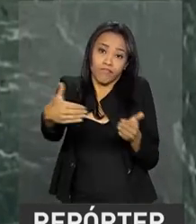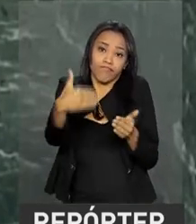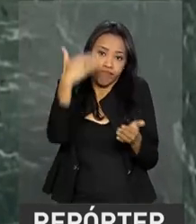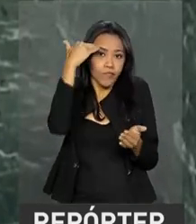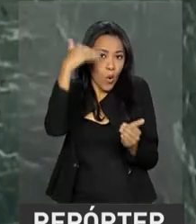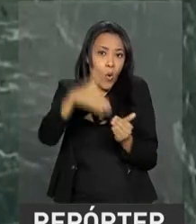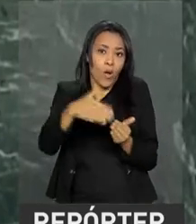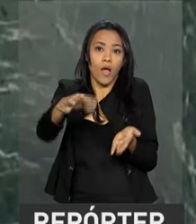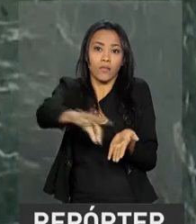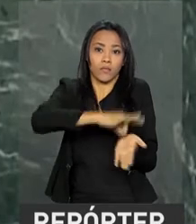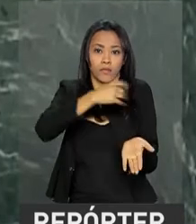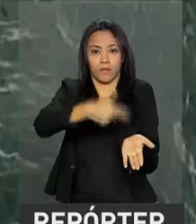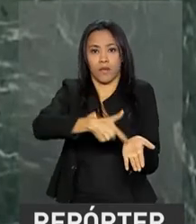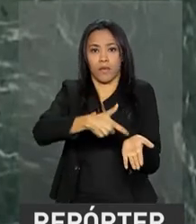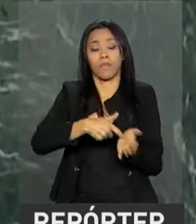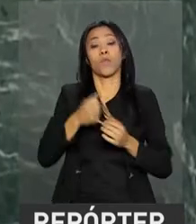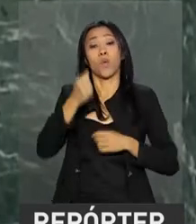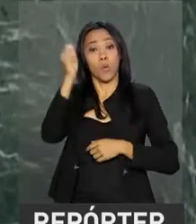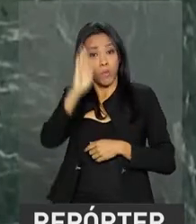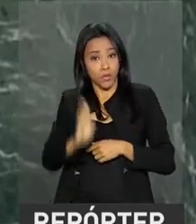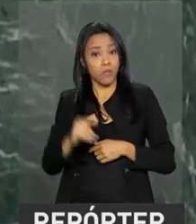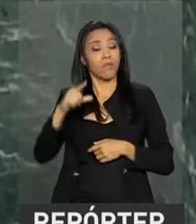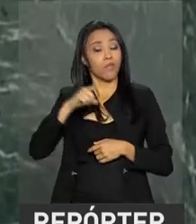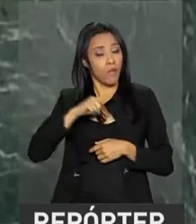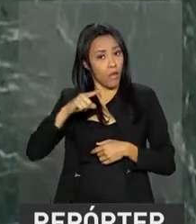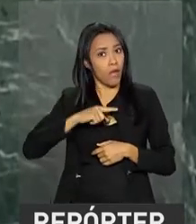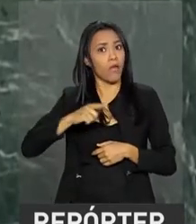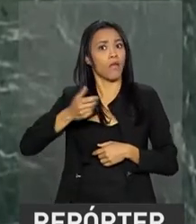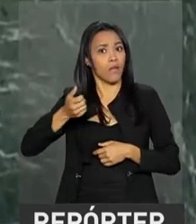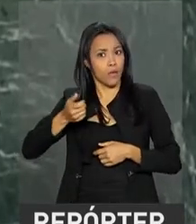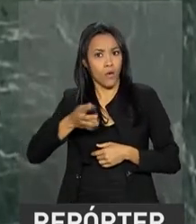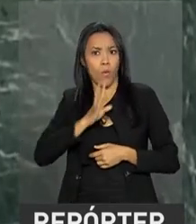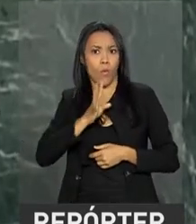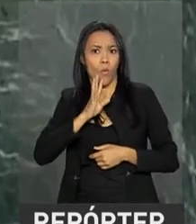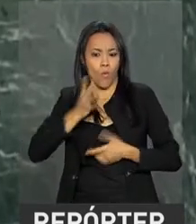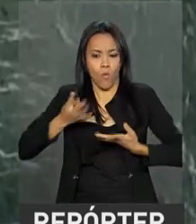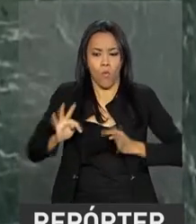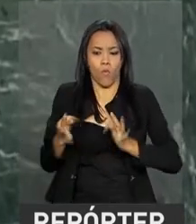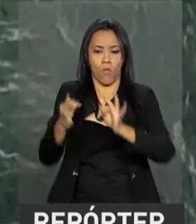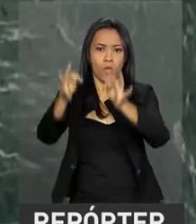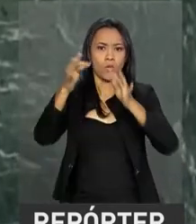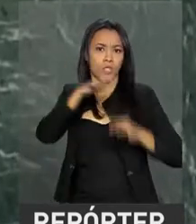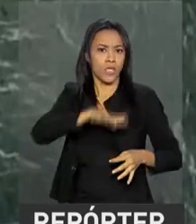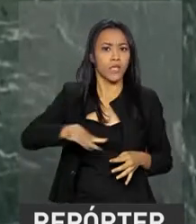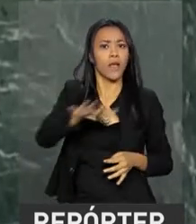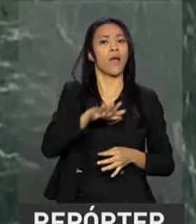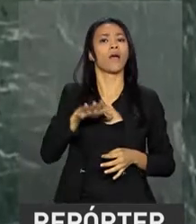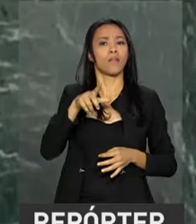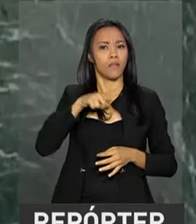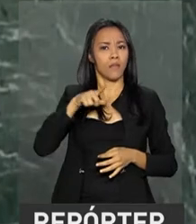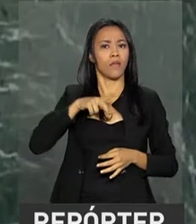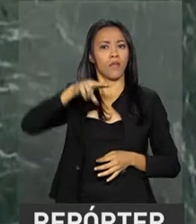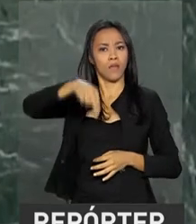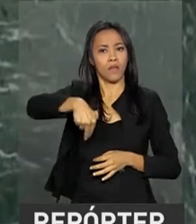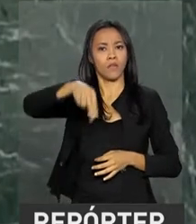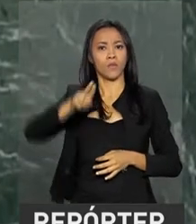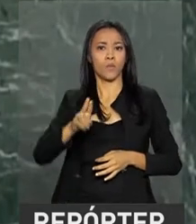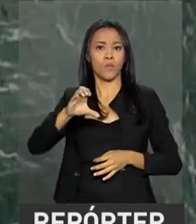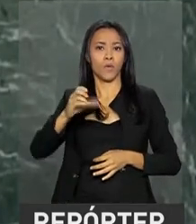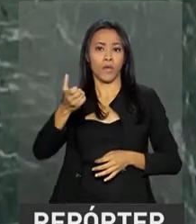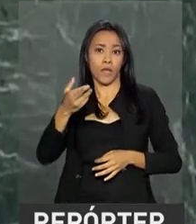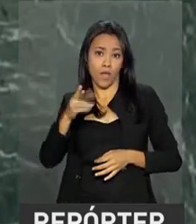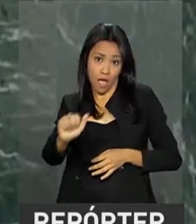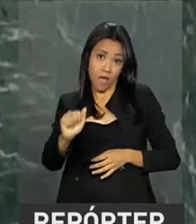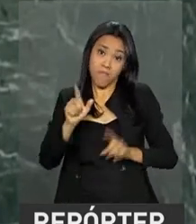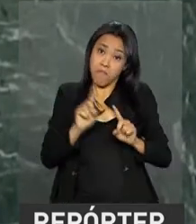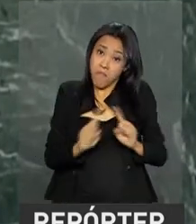dominando a tecnologia nuclear abriu mão voluntariamente de possuir armas nucleares